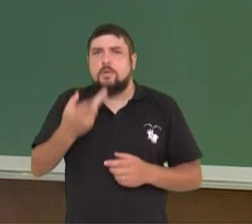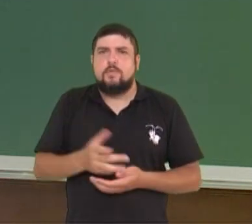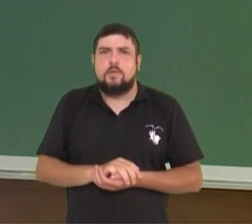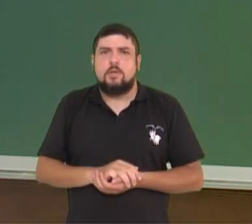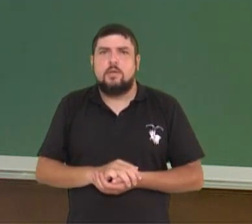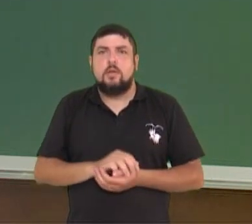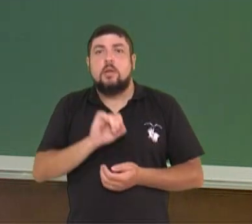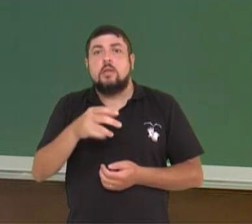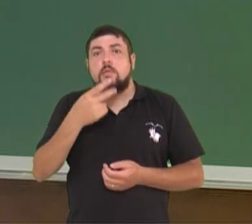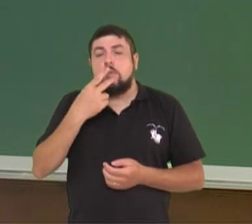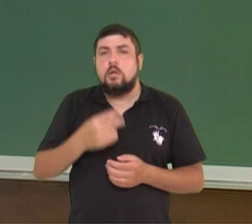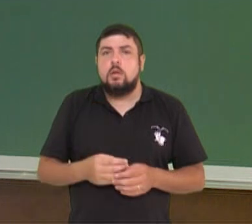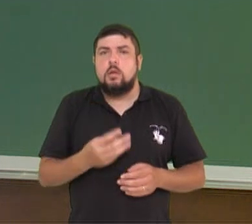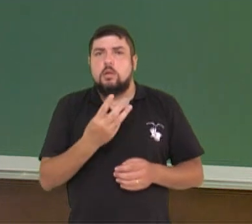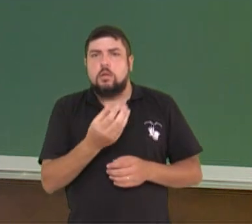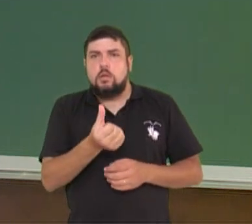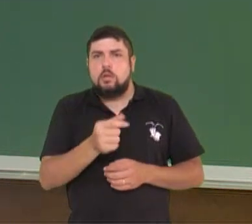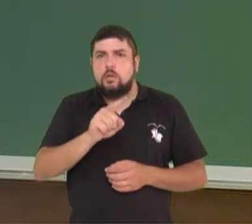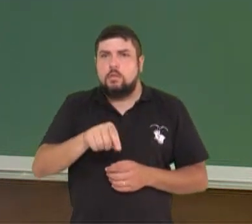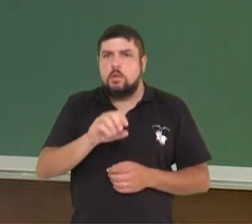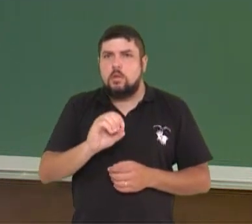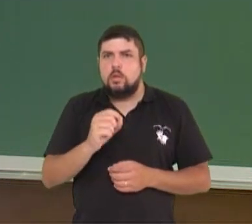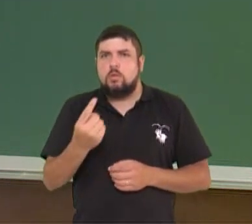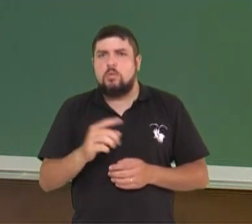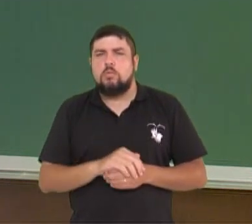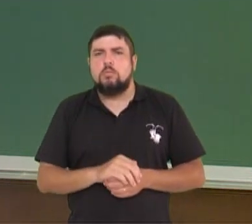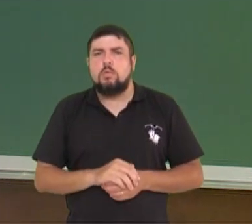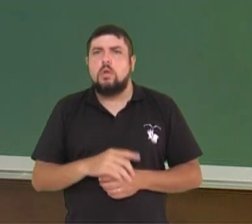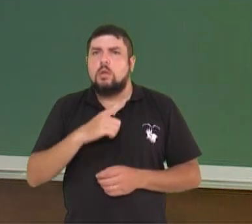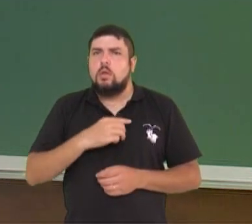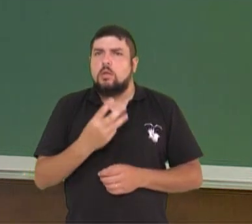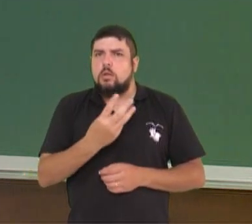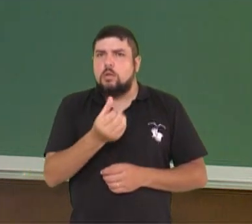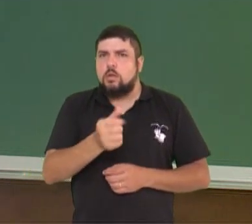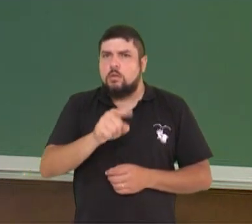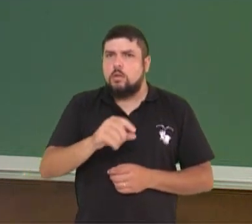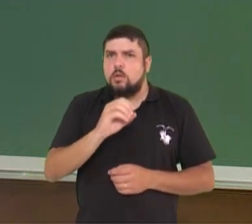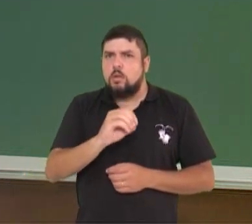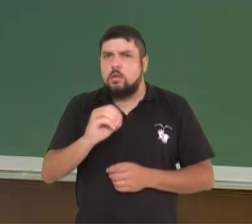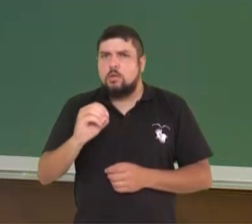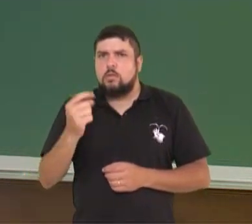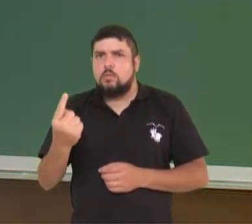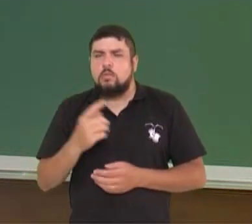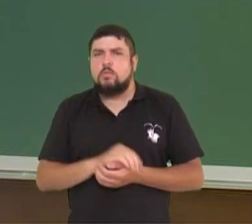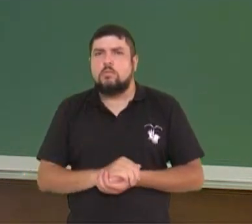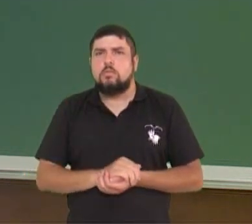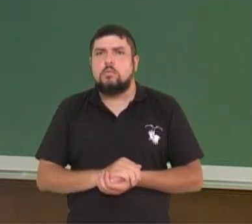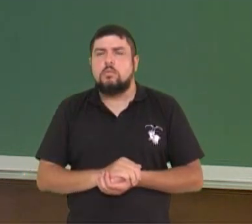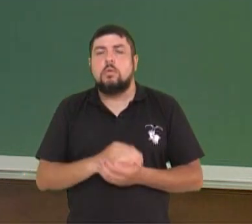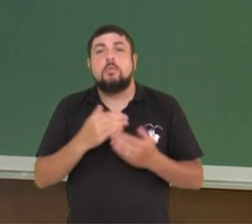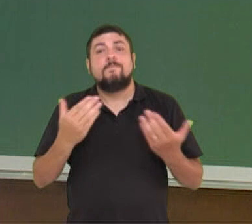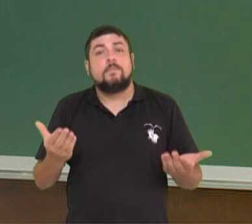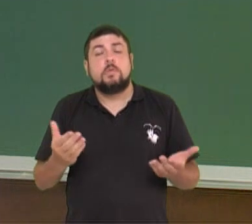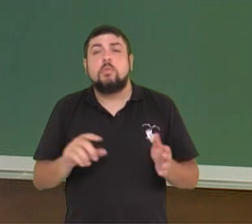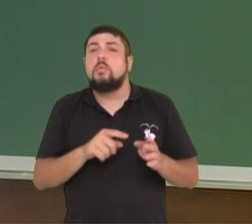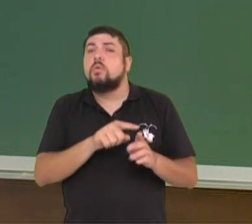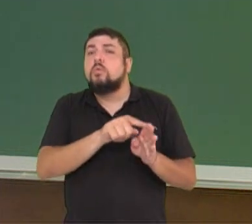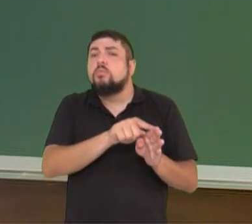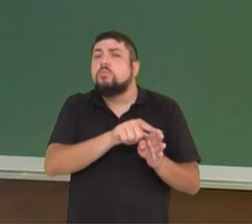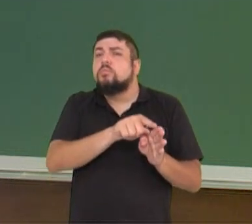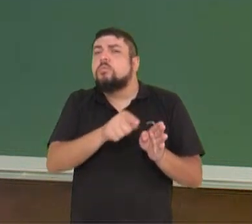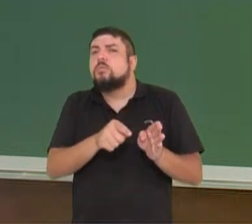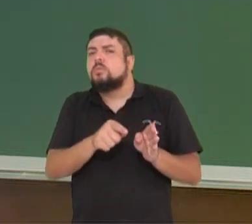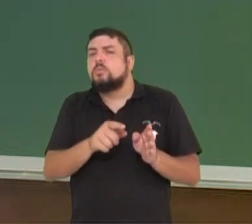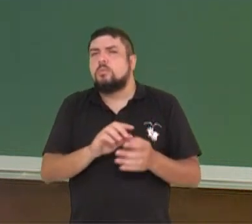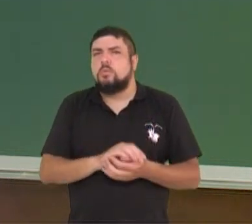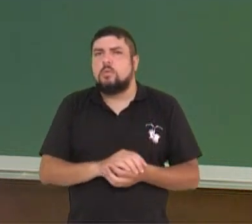é o 36,01, eu vou dizer que tem o 36,001 que ainda vem antes dele. Então não dá para saber qual é o primeiro número.